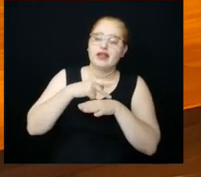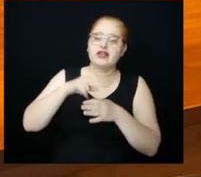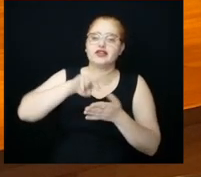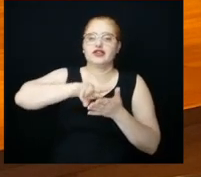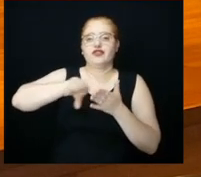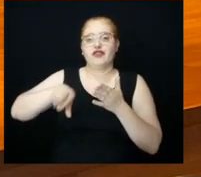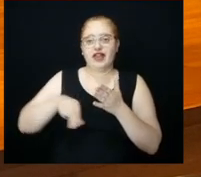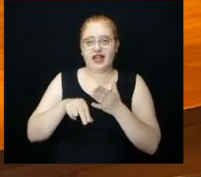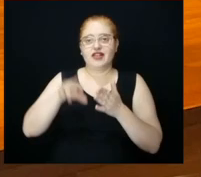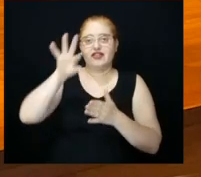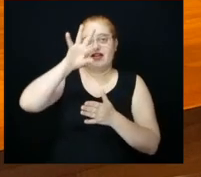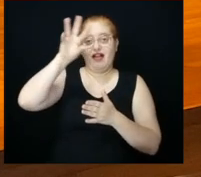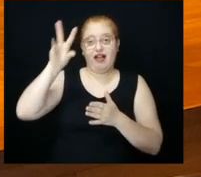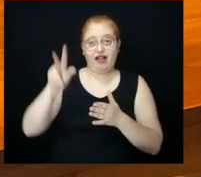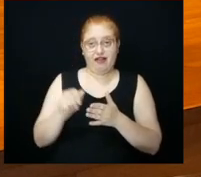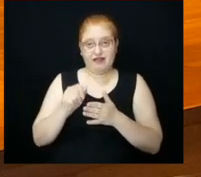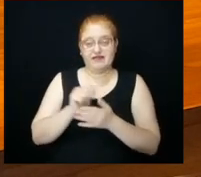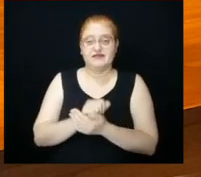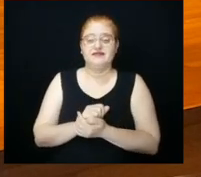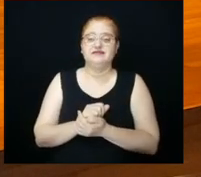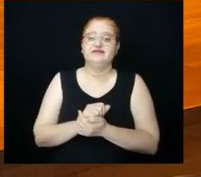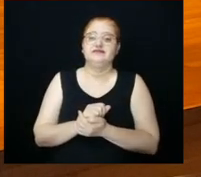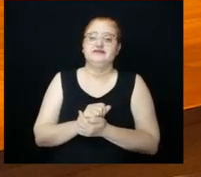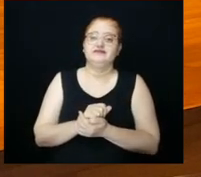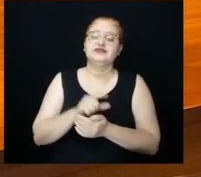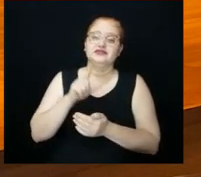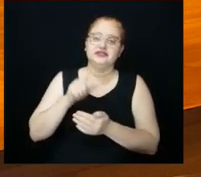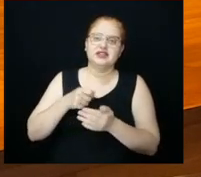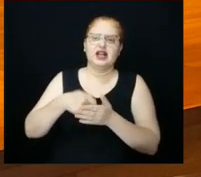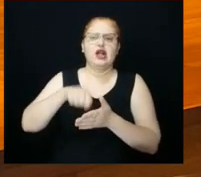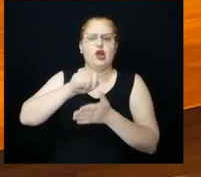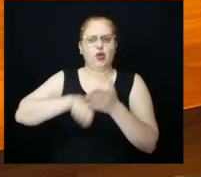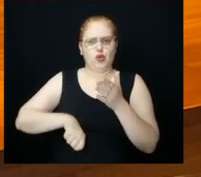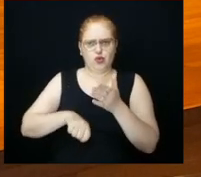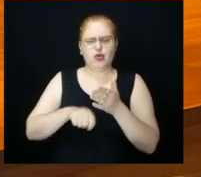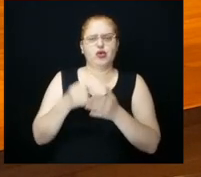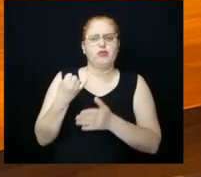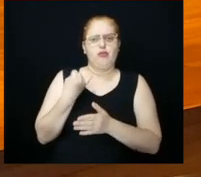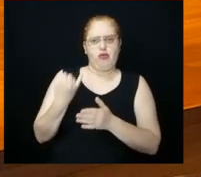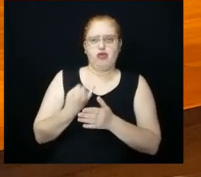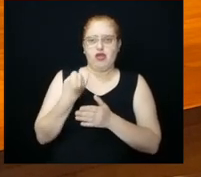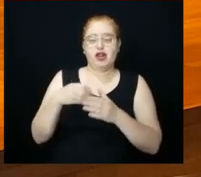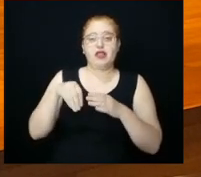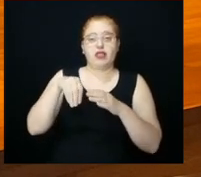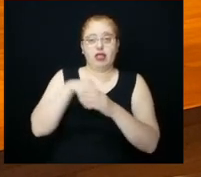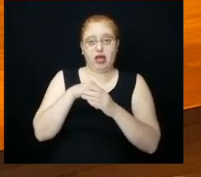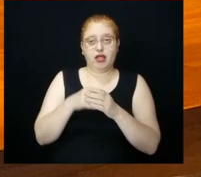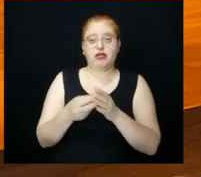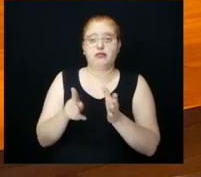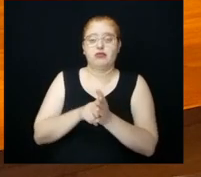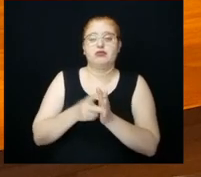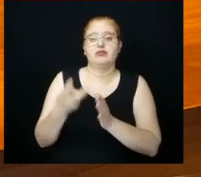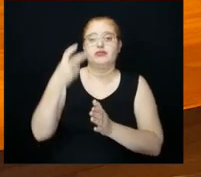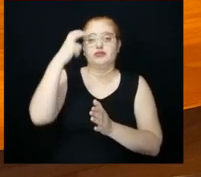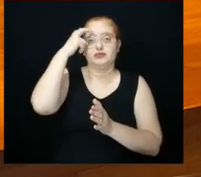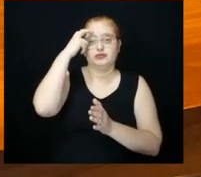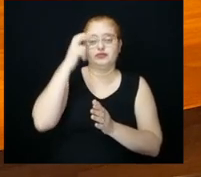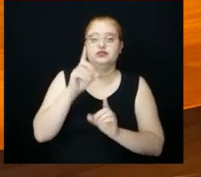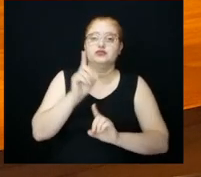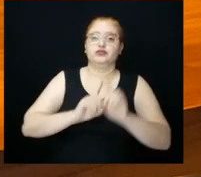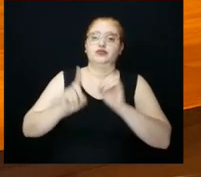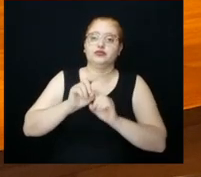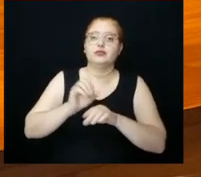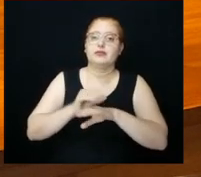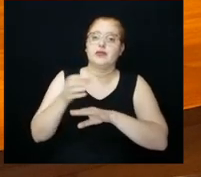diferentes da África, né, e que então são autores bem importantes dentro da sua cultura, e alguns